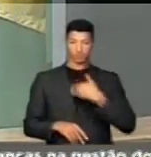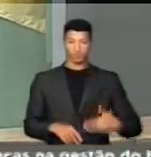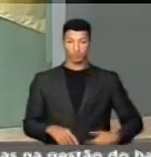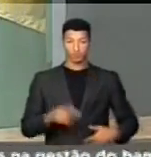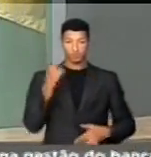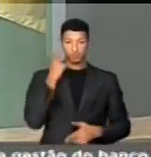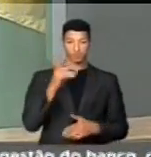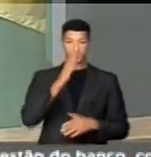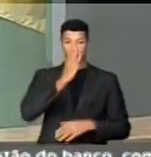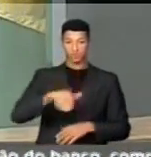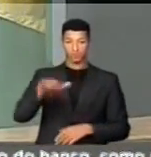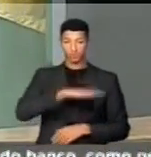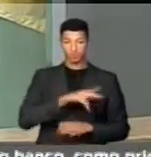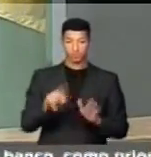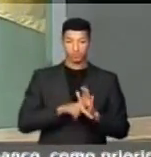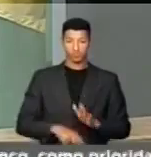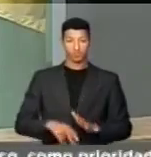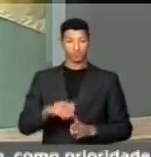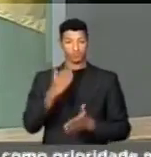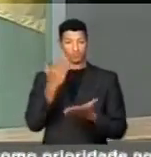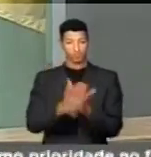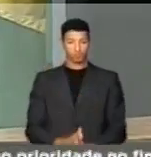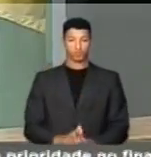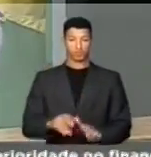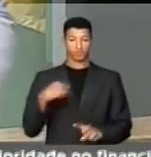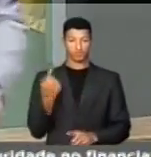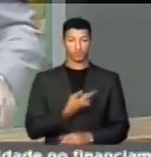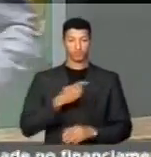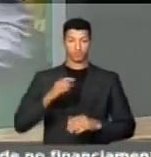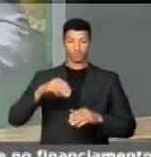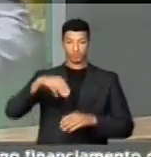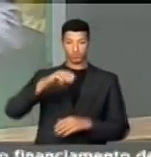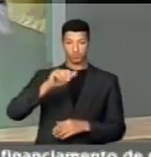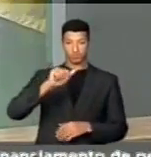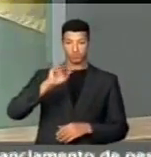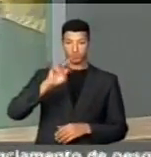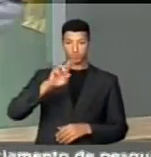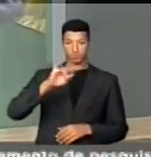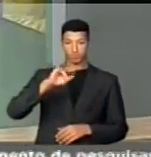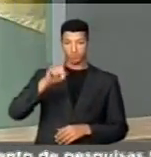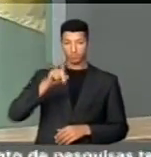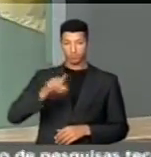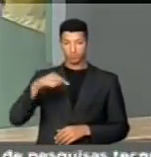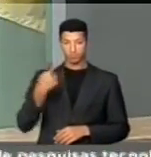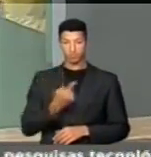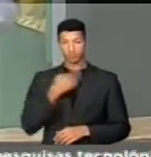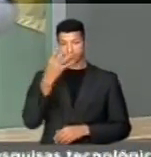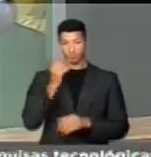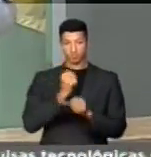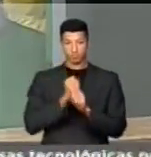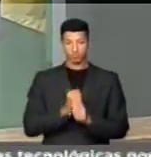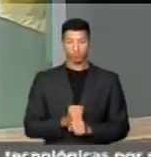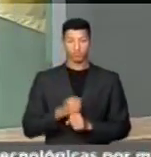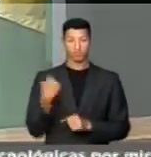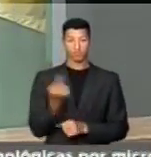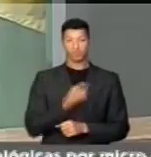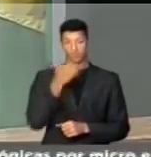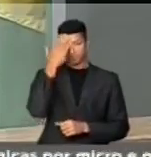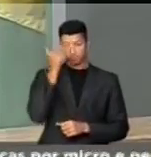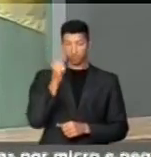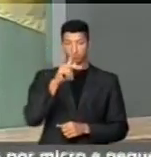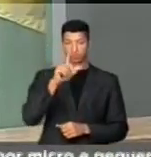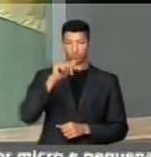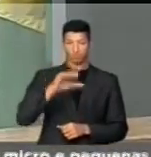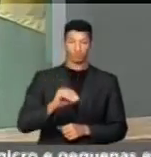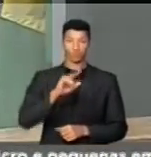de banir da nossa matriz energética, pelo menos nos próximos 4 anos, porque sabemos que o plano